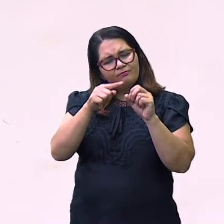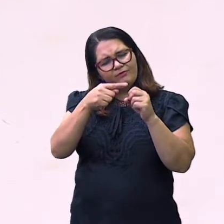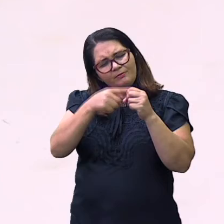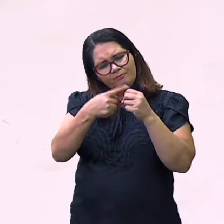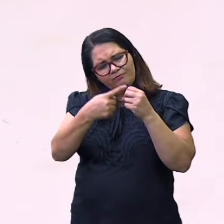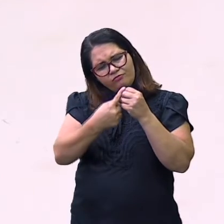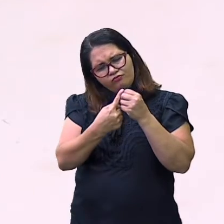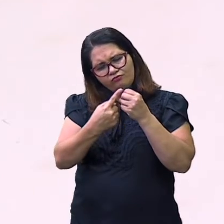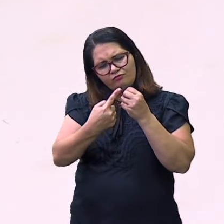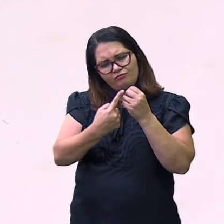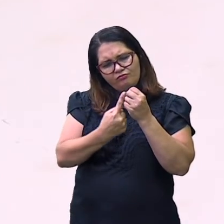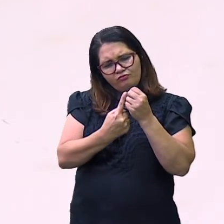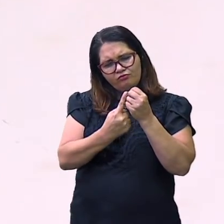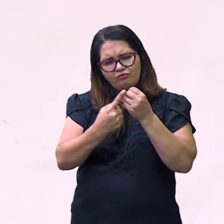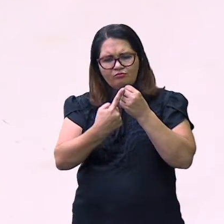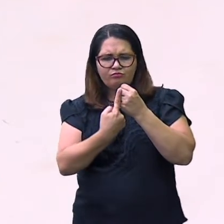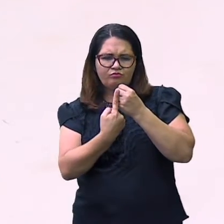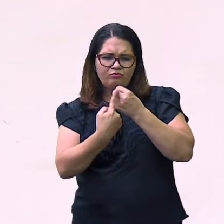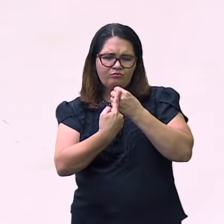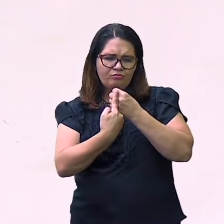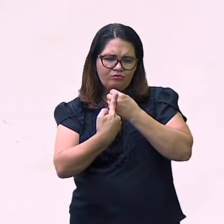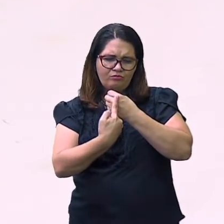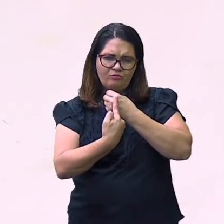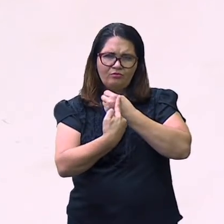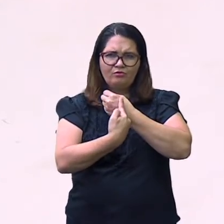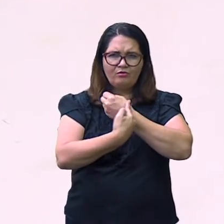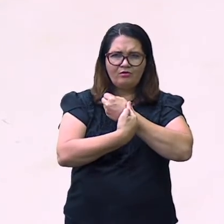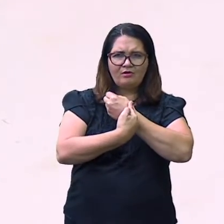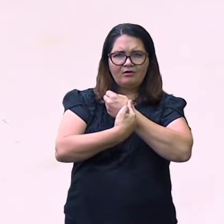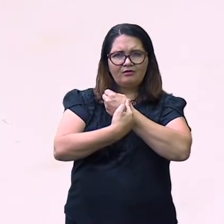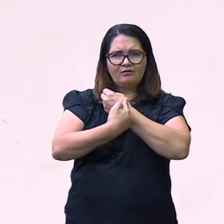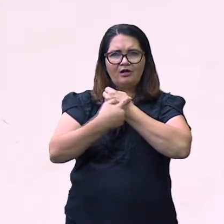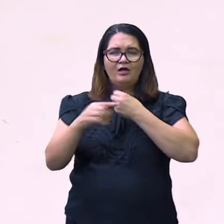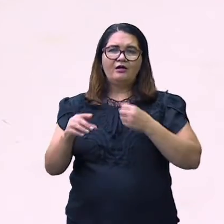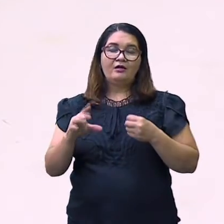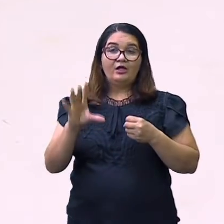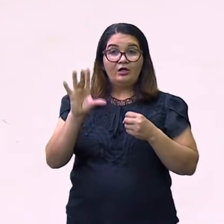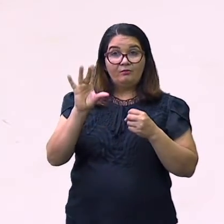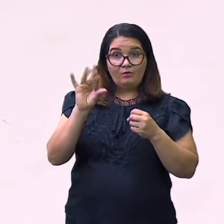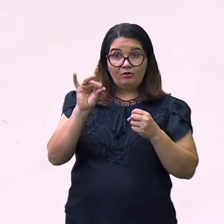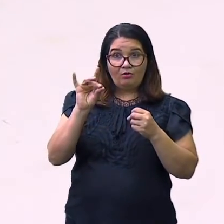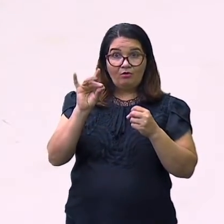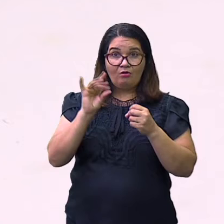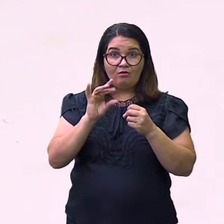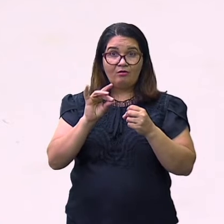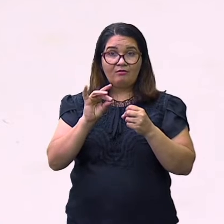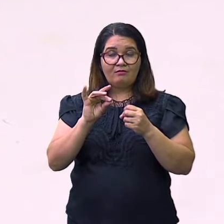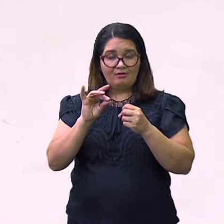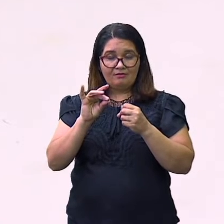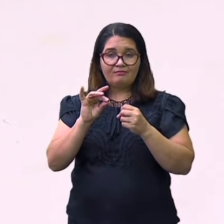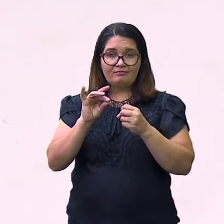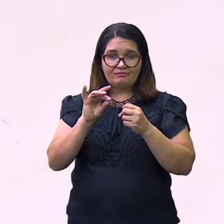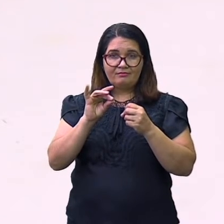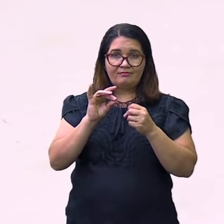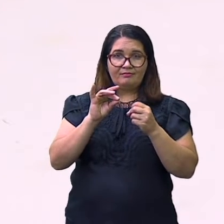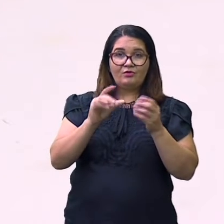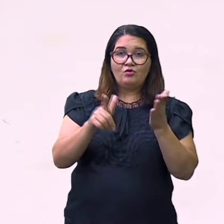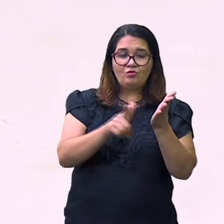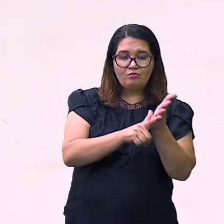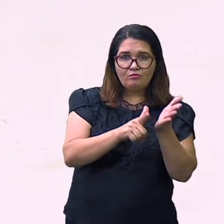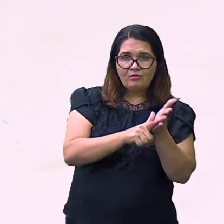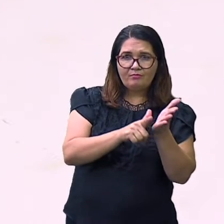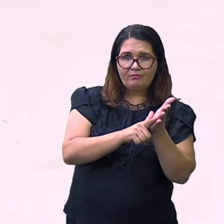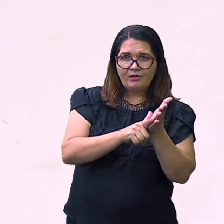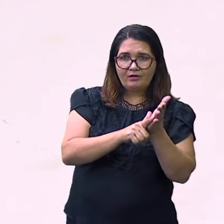vendo? Cola, não é mesmo? E a gente vai colar nossa estrutura